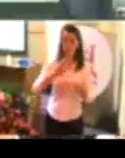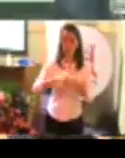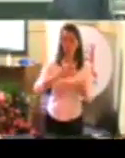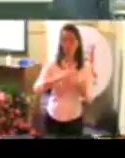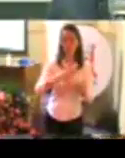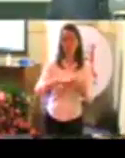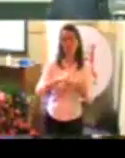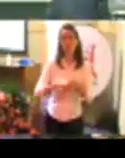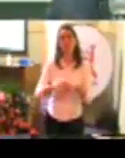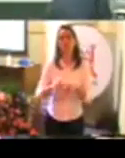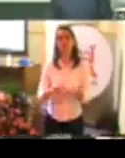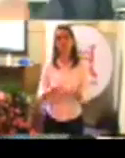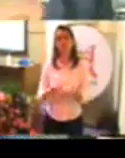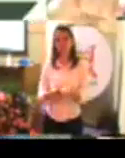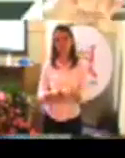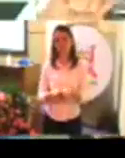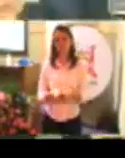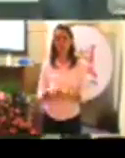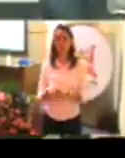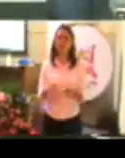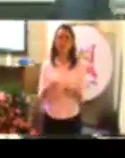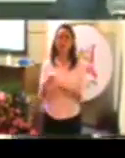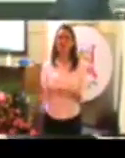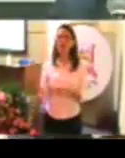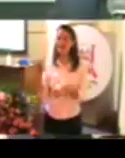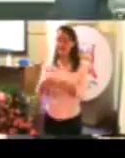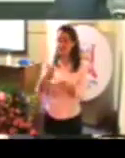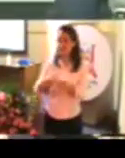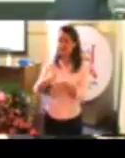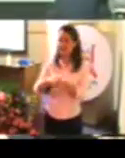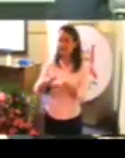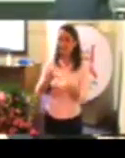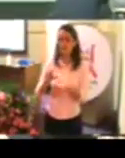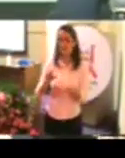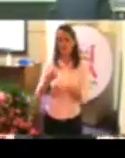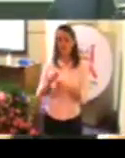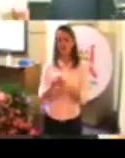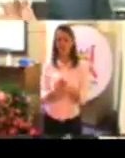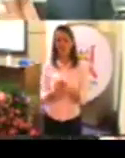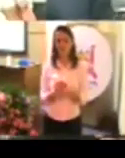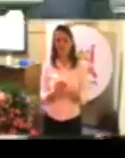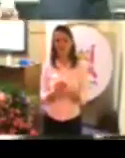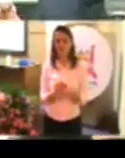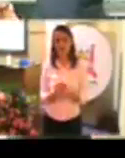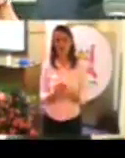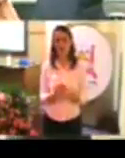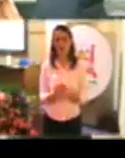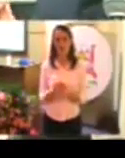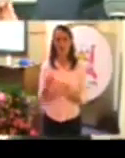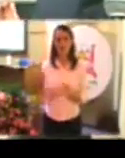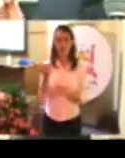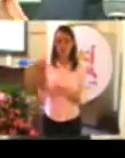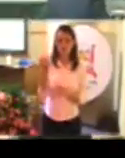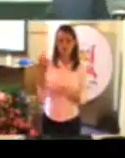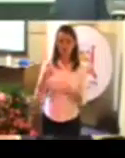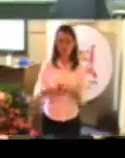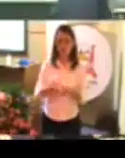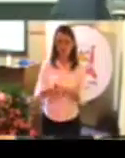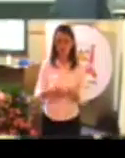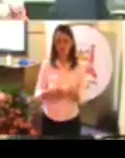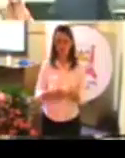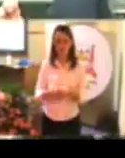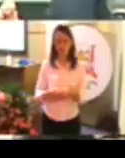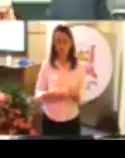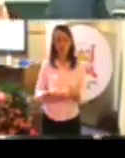Poder Executivo Federal. Eles são especialistas em gestão pública. E é um dado interessante, presidente